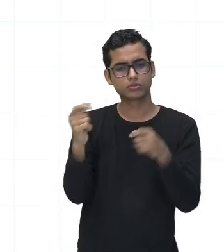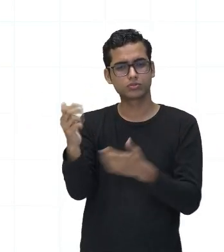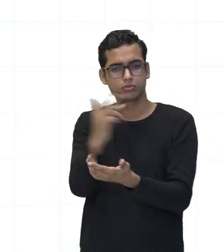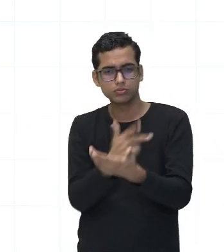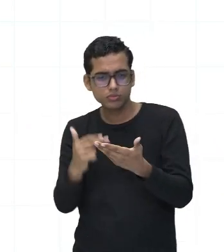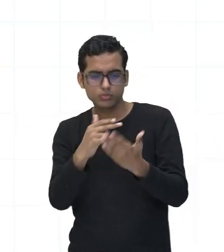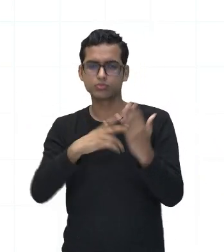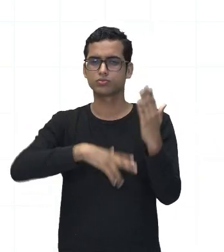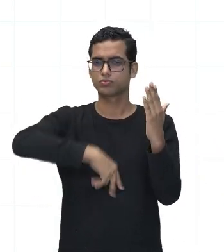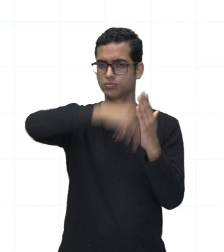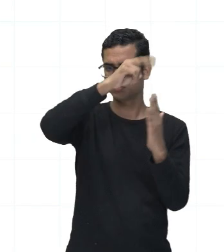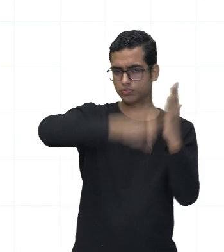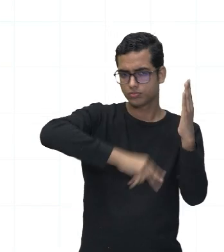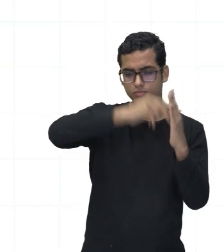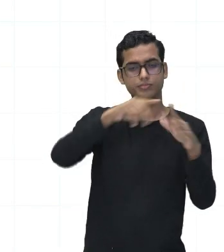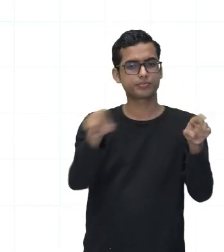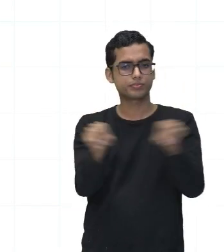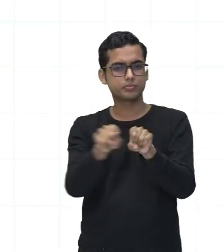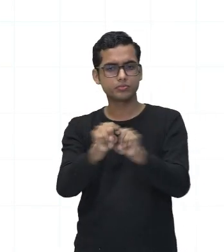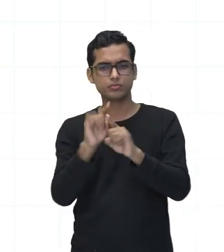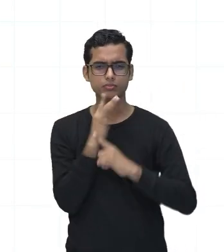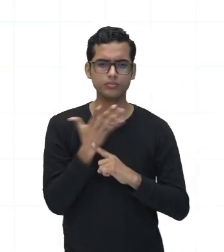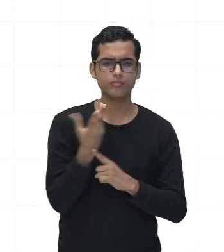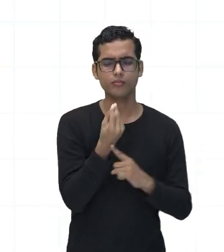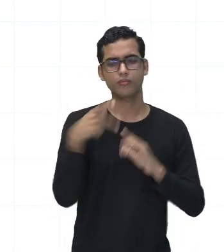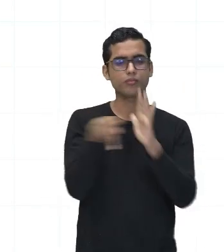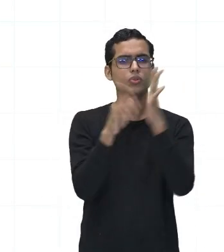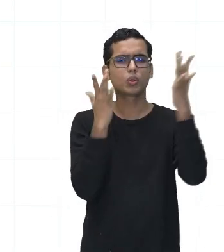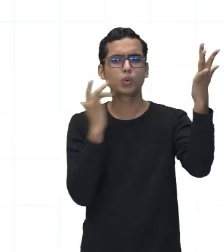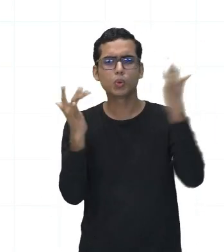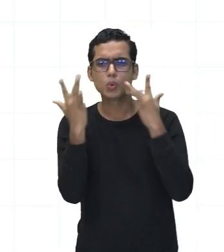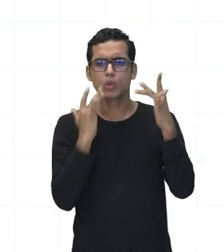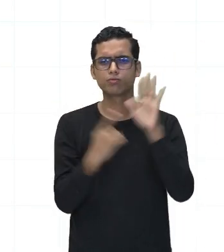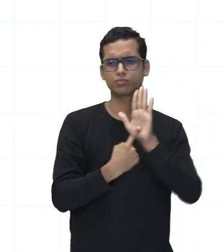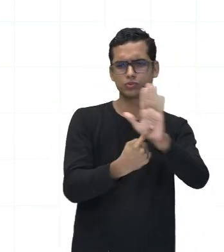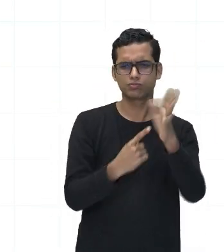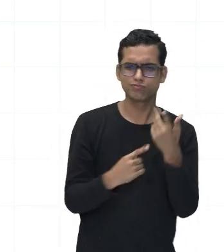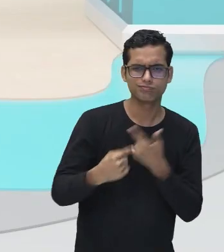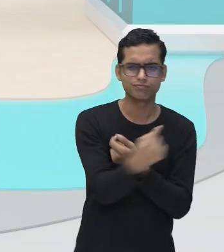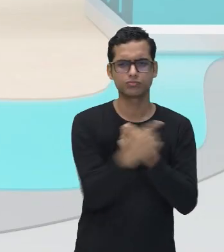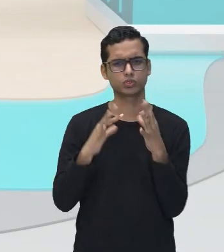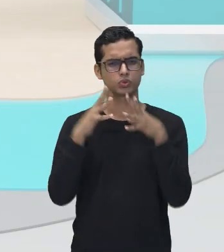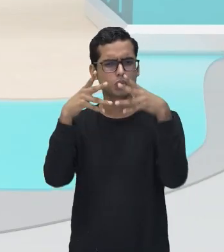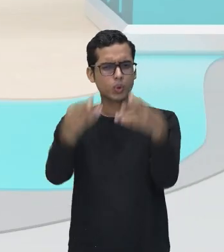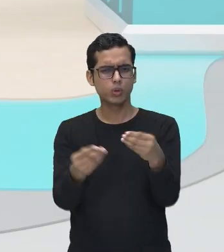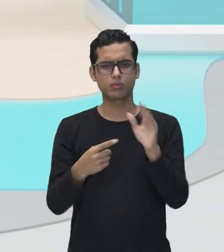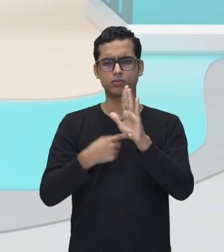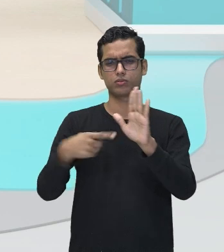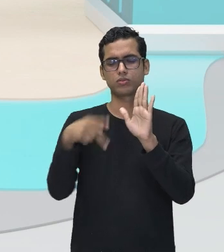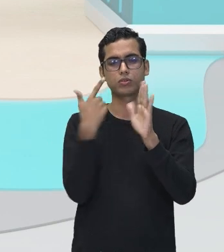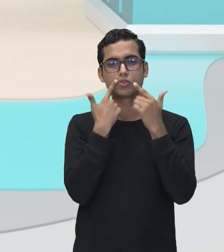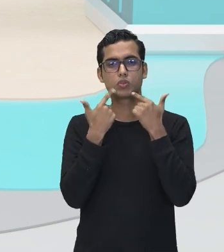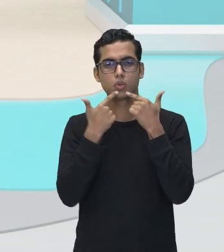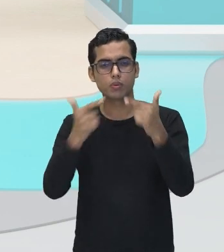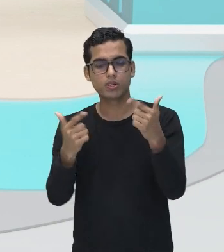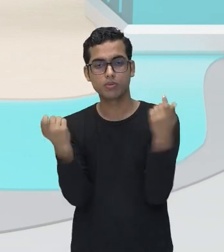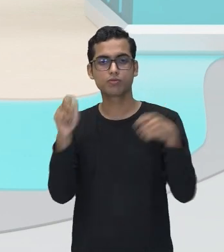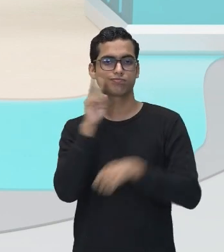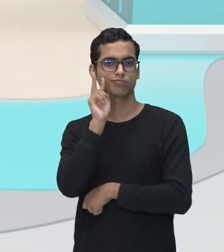ser as artes cênicas, certo? Então, tudo que é visto através da linguagem. E nós vamos estudar hoje